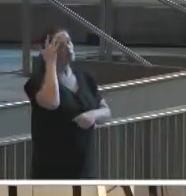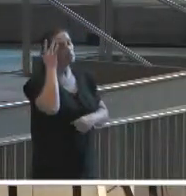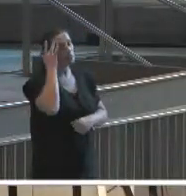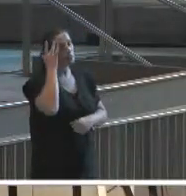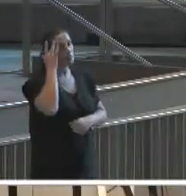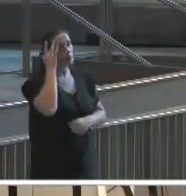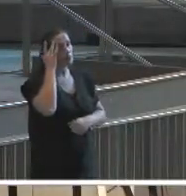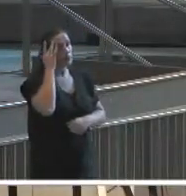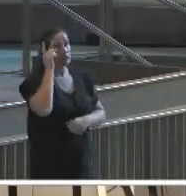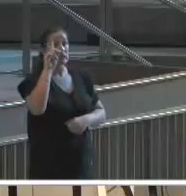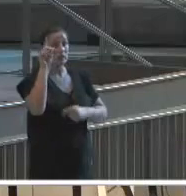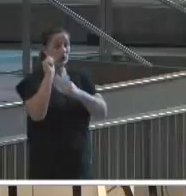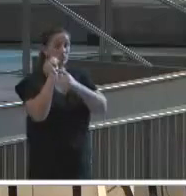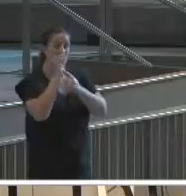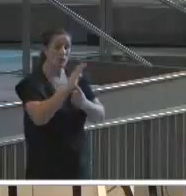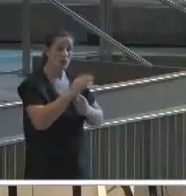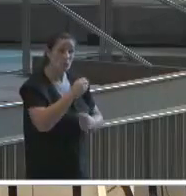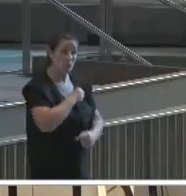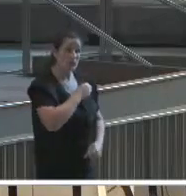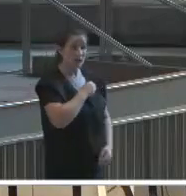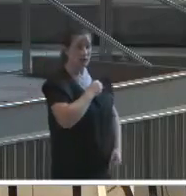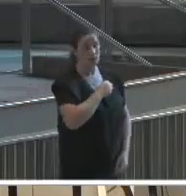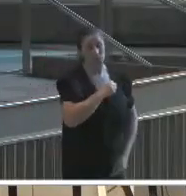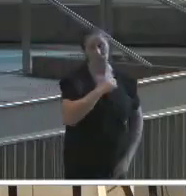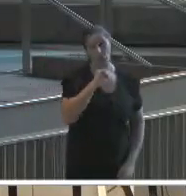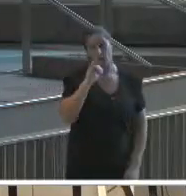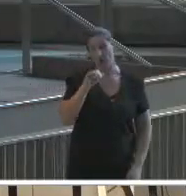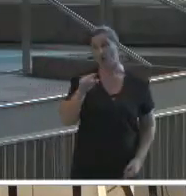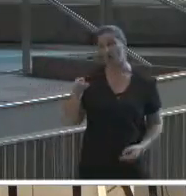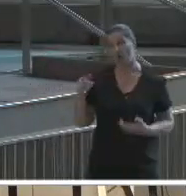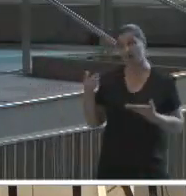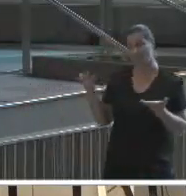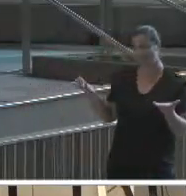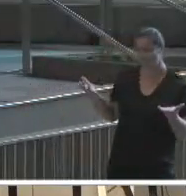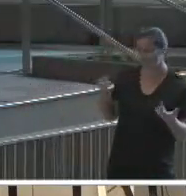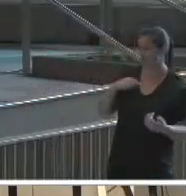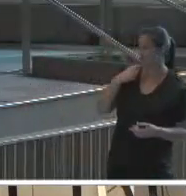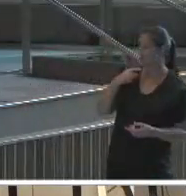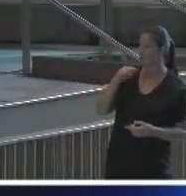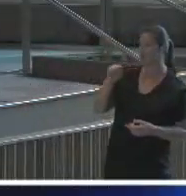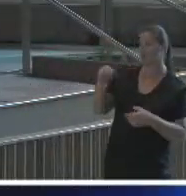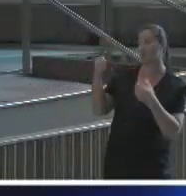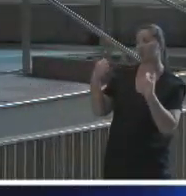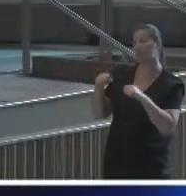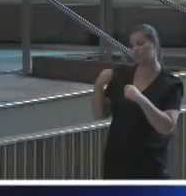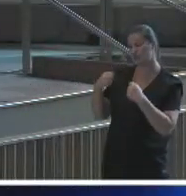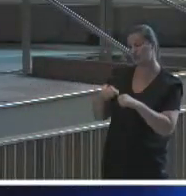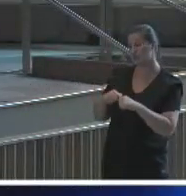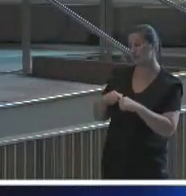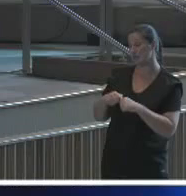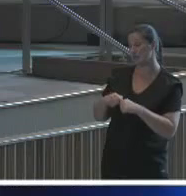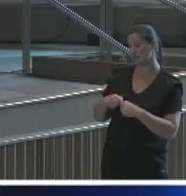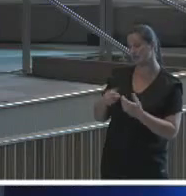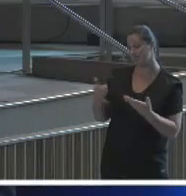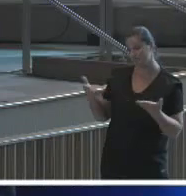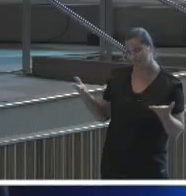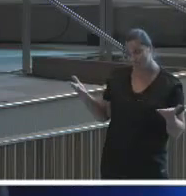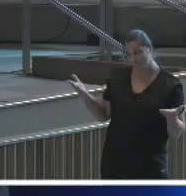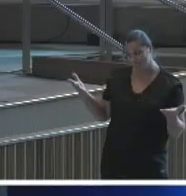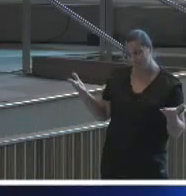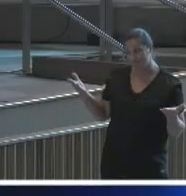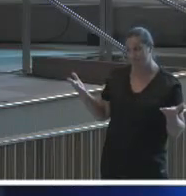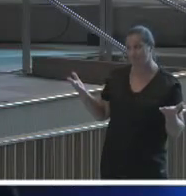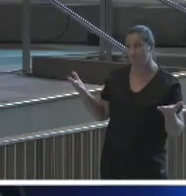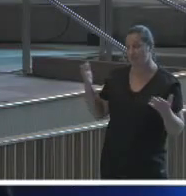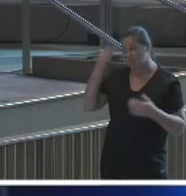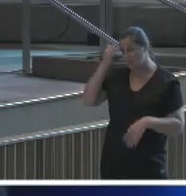você sacrificialmente abre mão de algumas coisas, ou você vai continuar com a tua tenda lá, com as